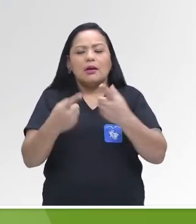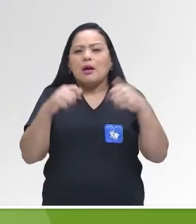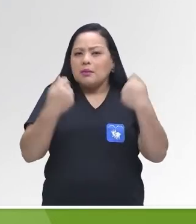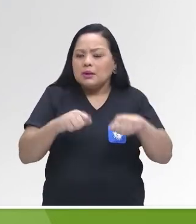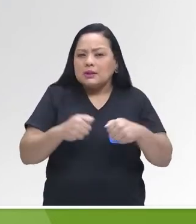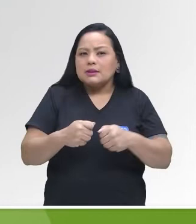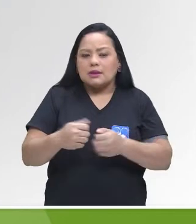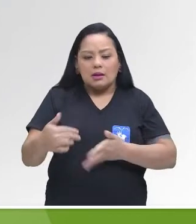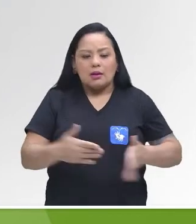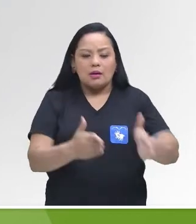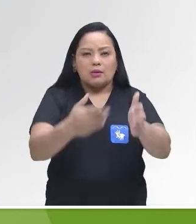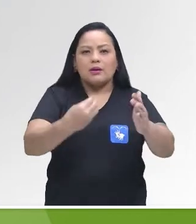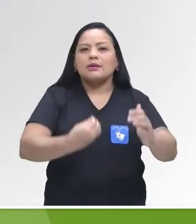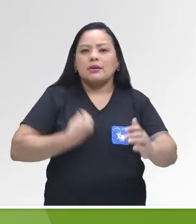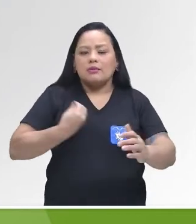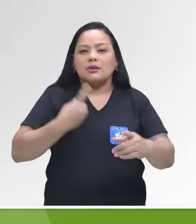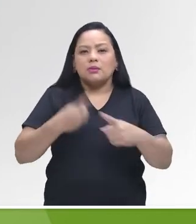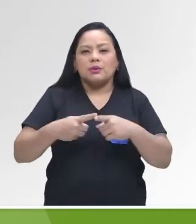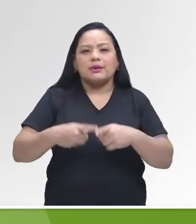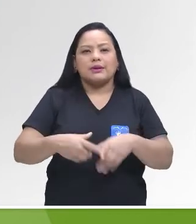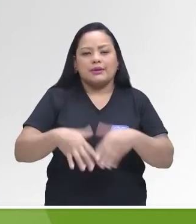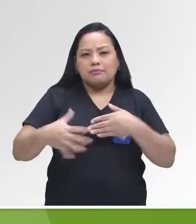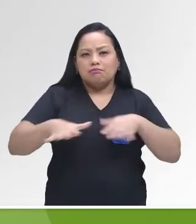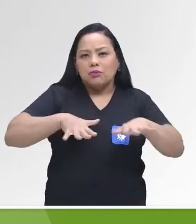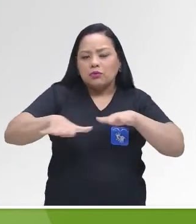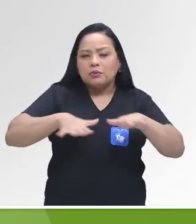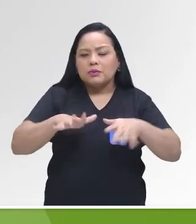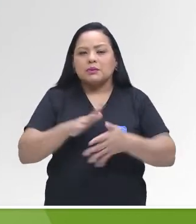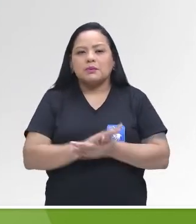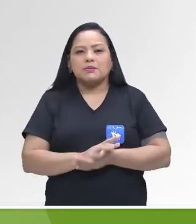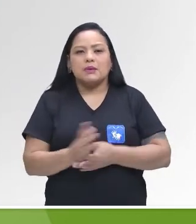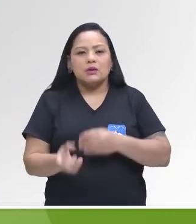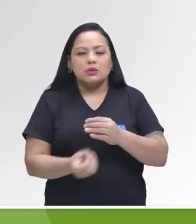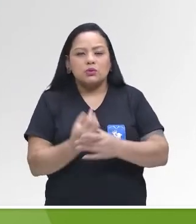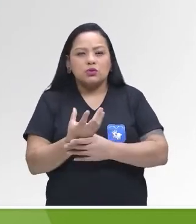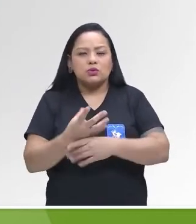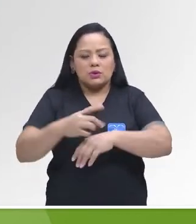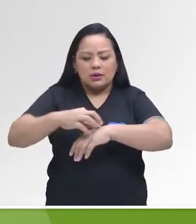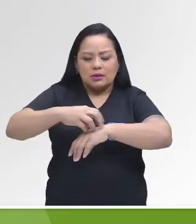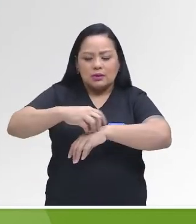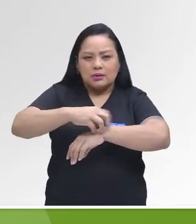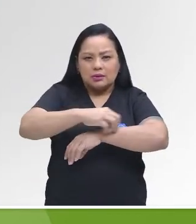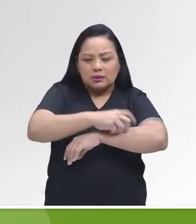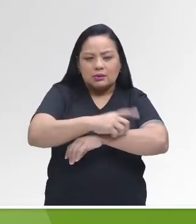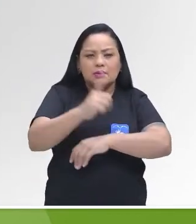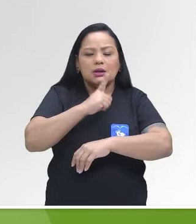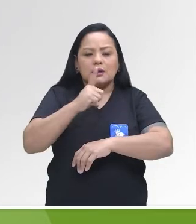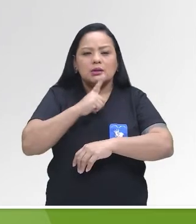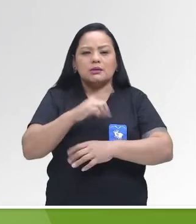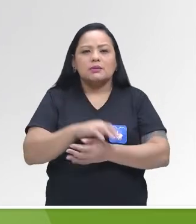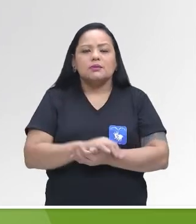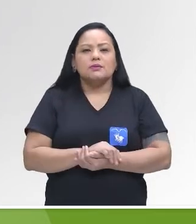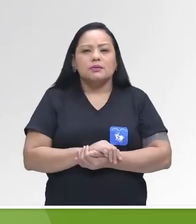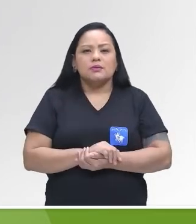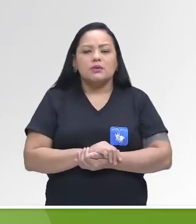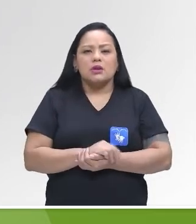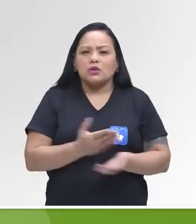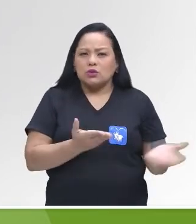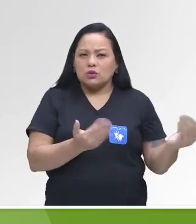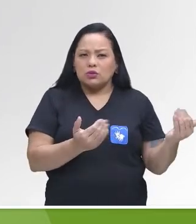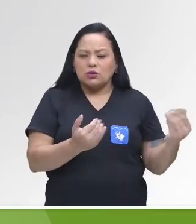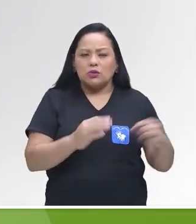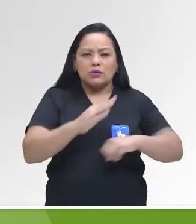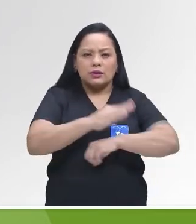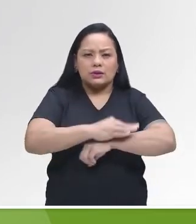aquática para eles nadarem, ok? E aí apareceu as patinhas e aqui a gente tem a formação de um indivíduo jovem já indo